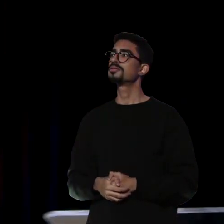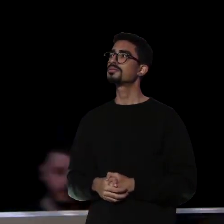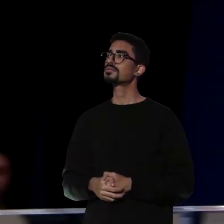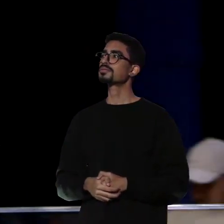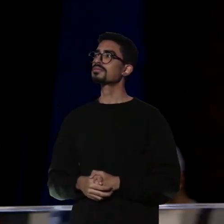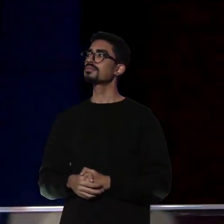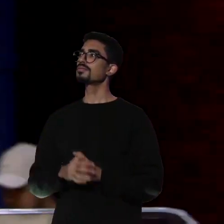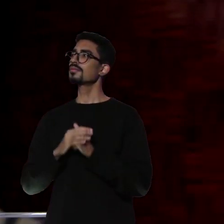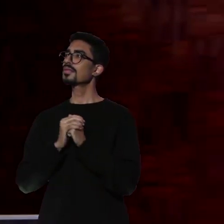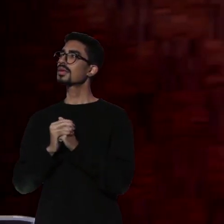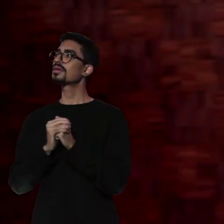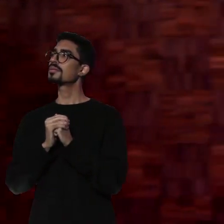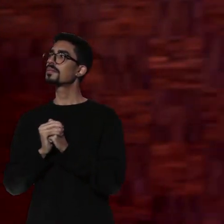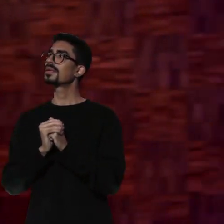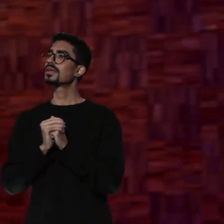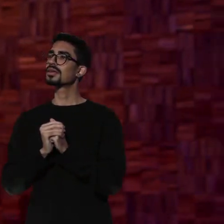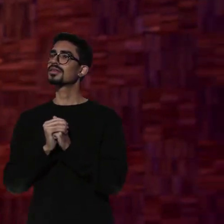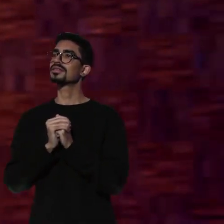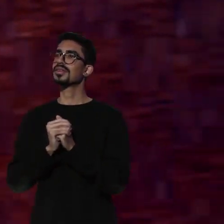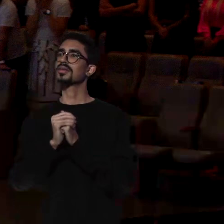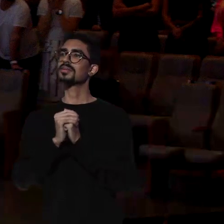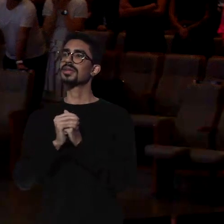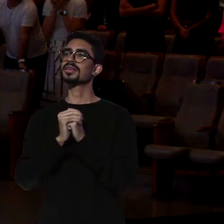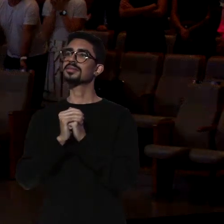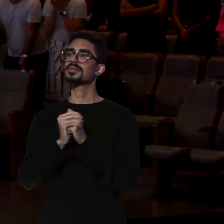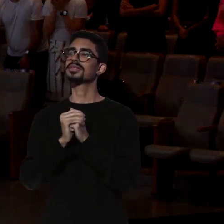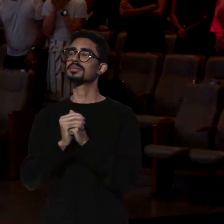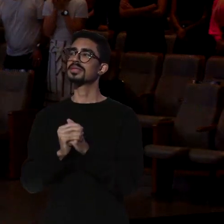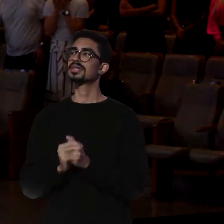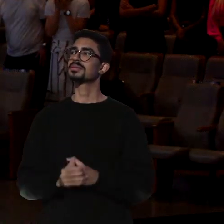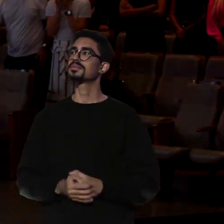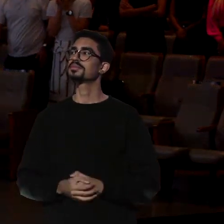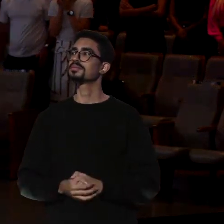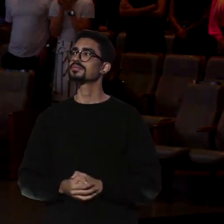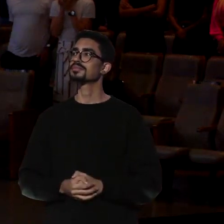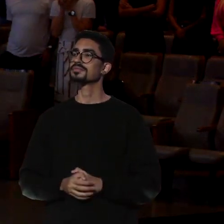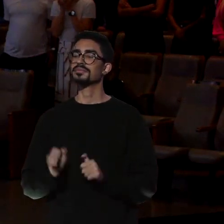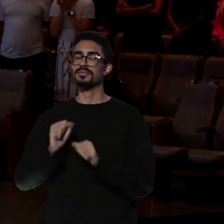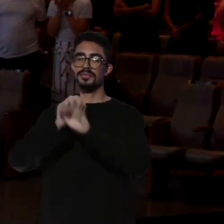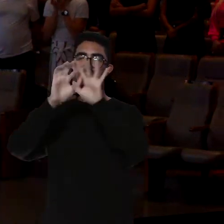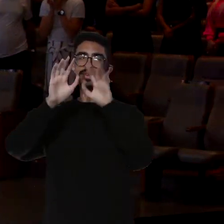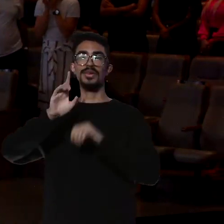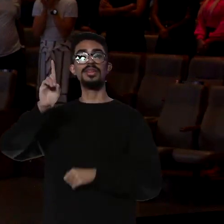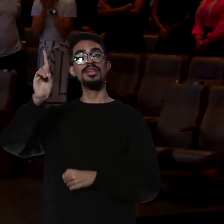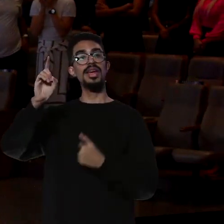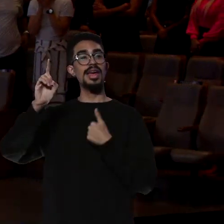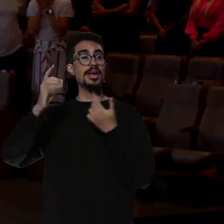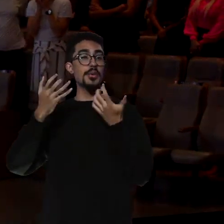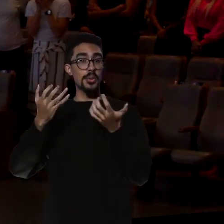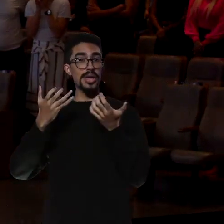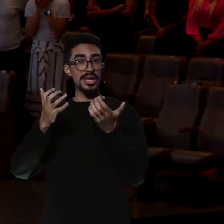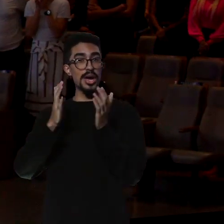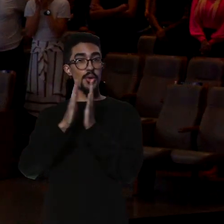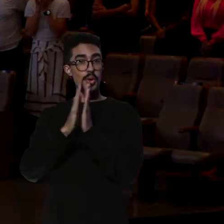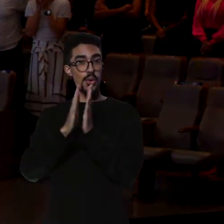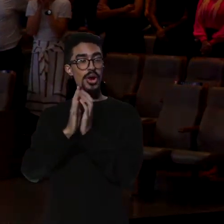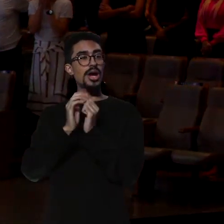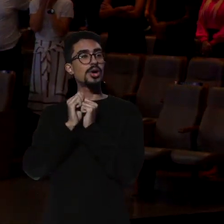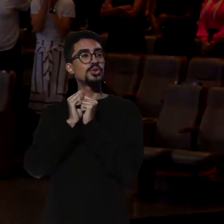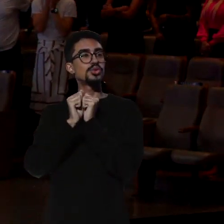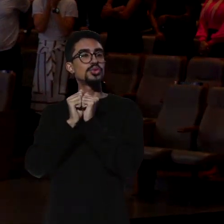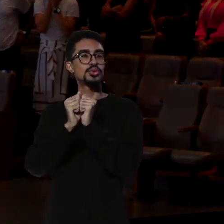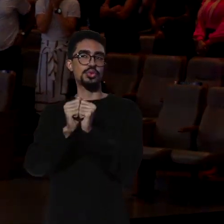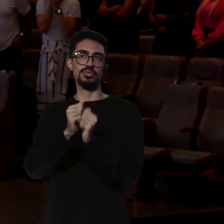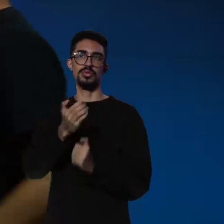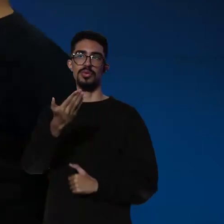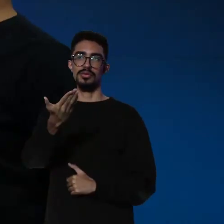Amém, amém. Tem mais gente aqui? Amém, glória a Deus. Eu queria poder orar com você. Eu quero te convidar para vir aqui à frente comigo. Tem um